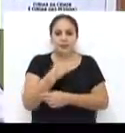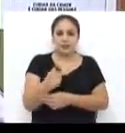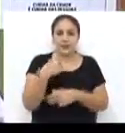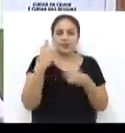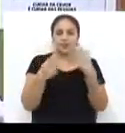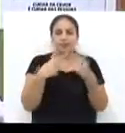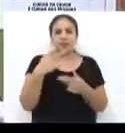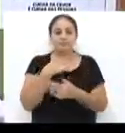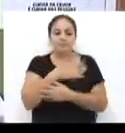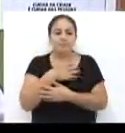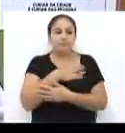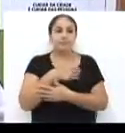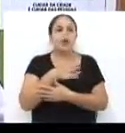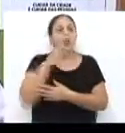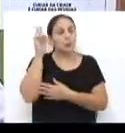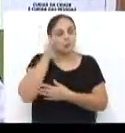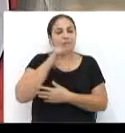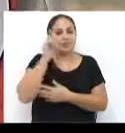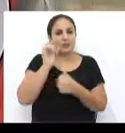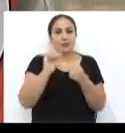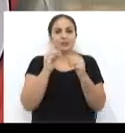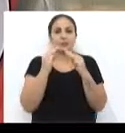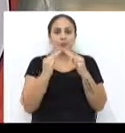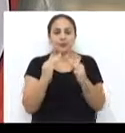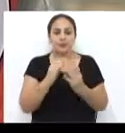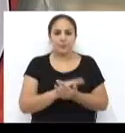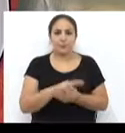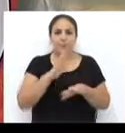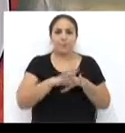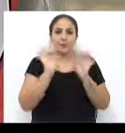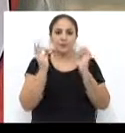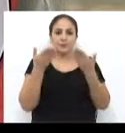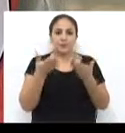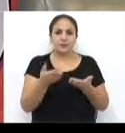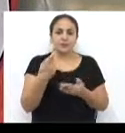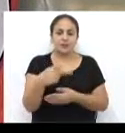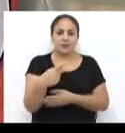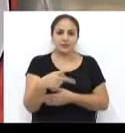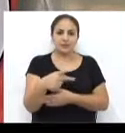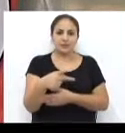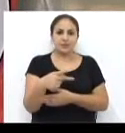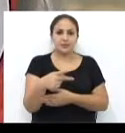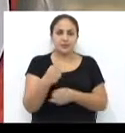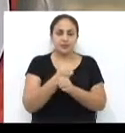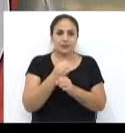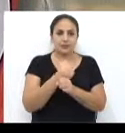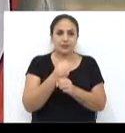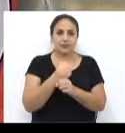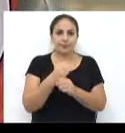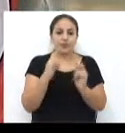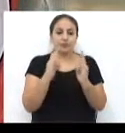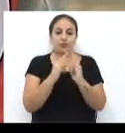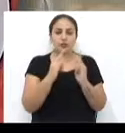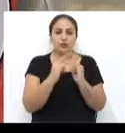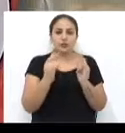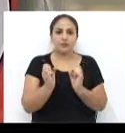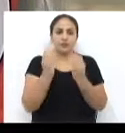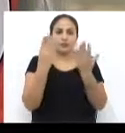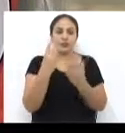a sensação é de dever cumprido. E ainda mais especial, porque nesta edição a entidade comemora